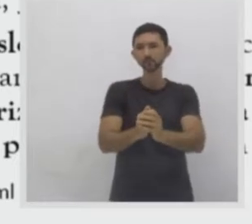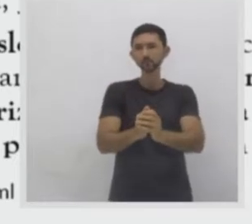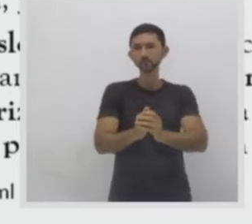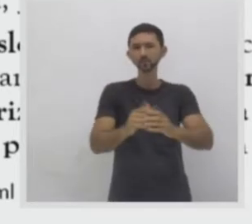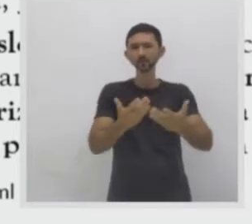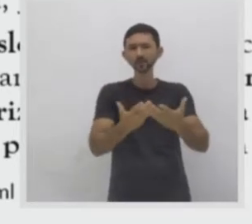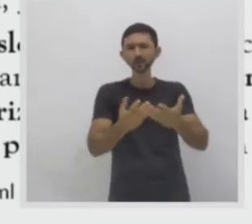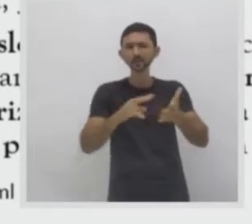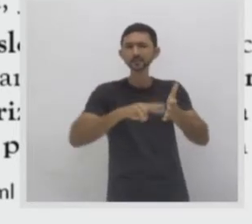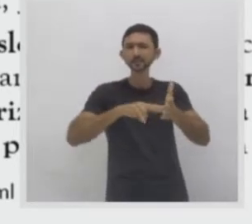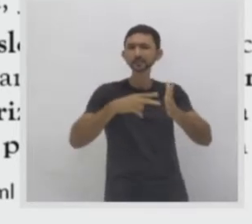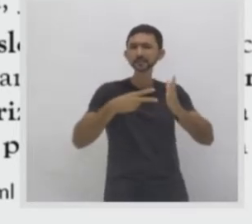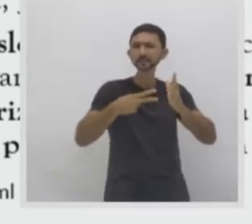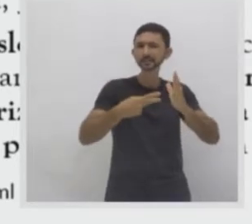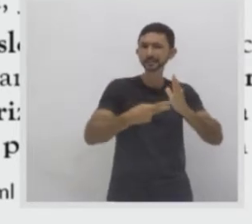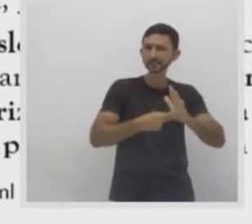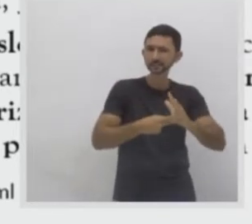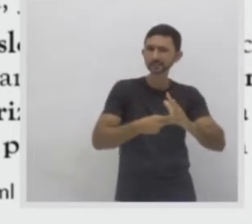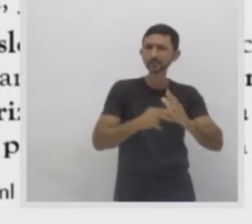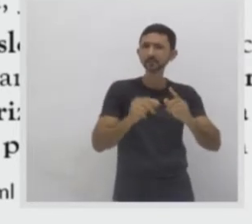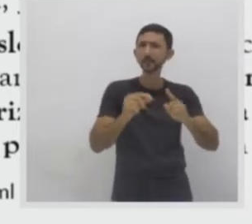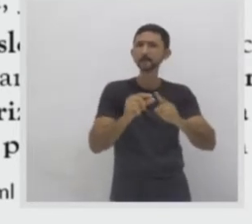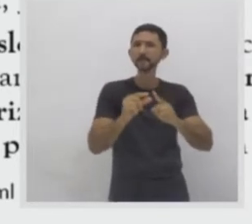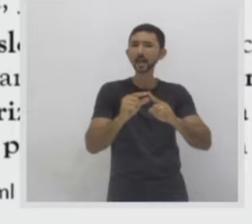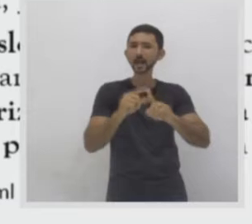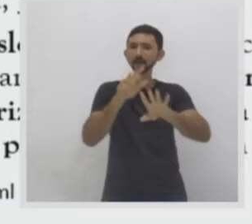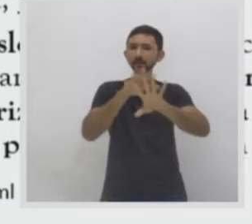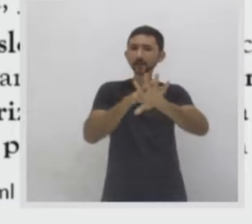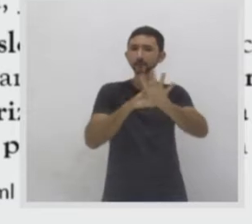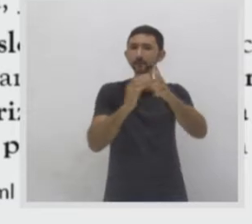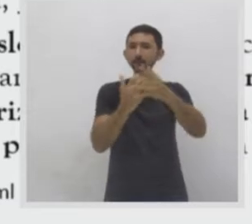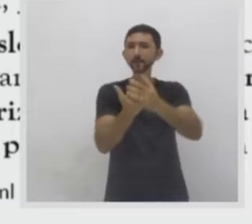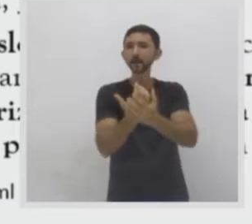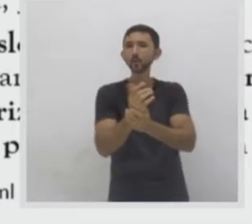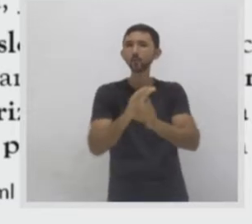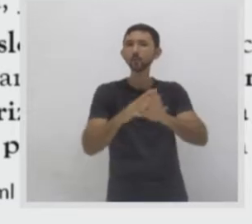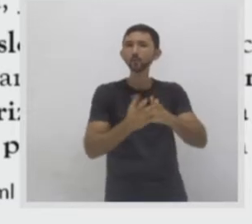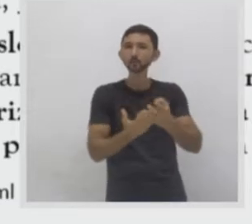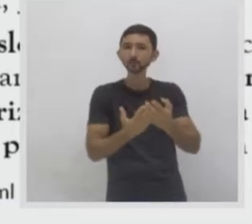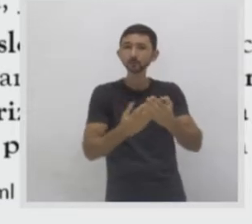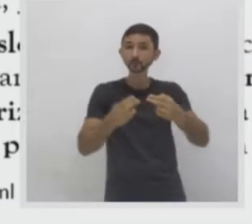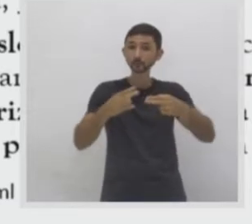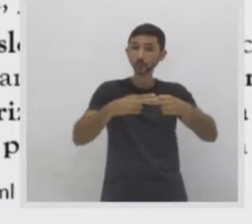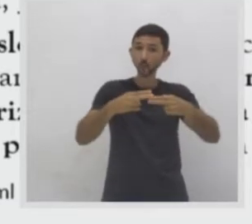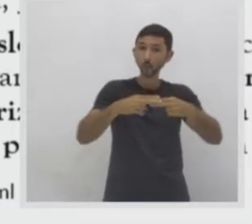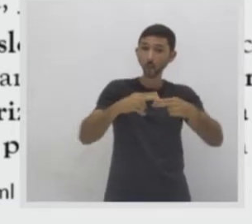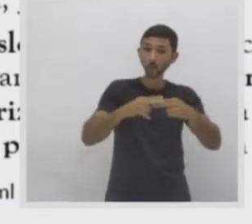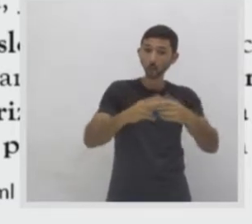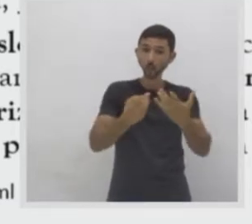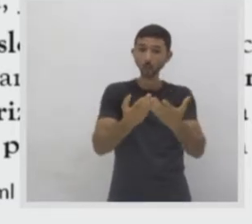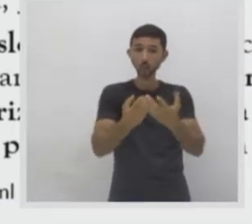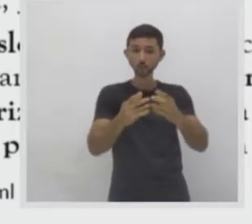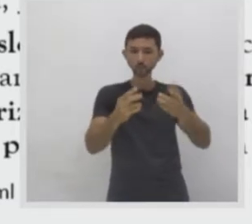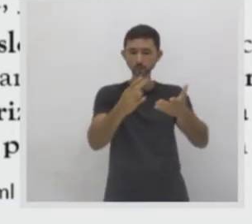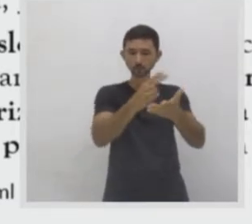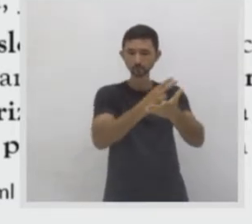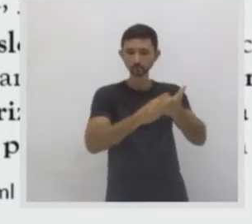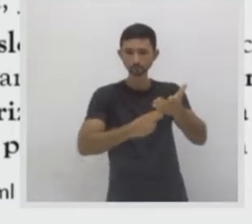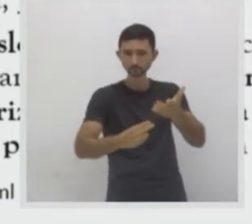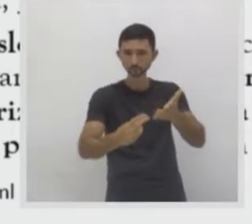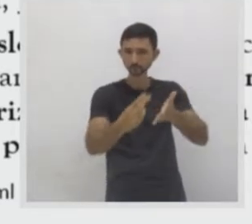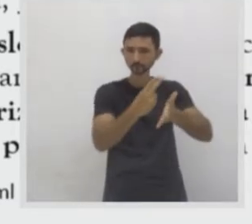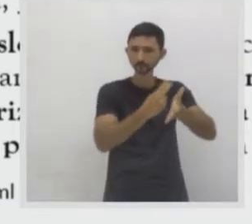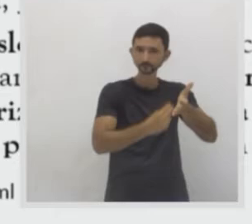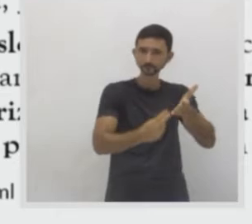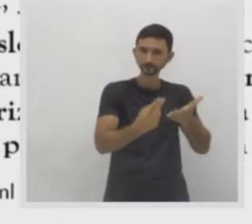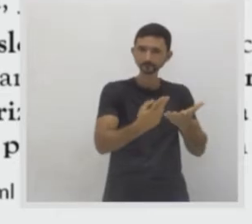ele faz um duplo sentido com a palavra mãos, ou até utiliza uma figura de linguagem que talvez vocês ainda não tenham